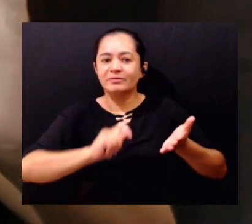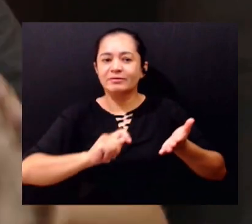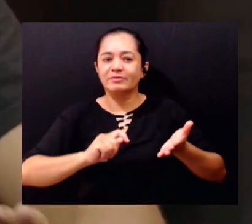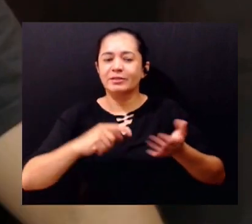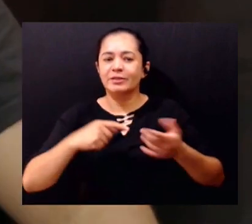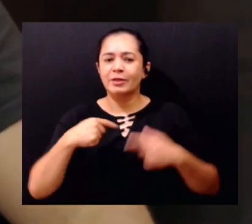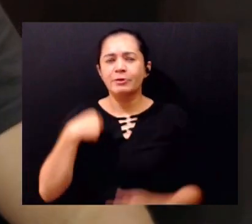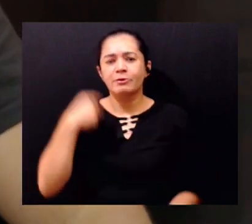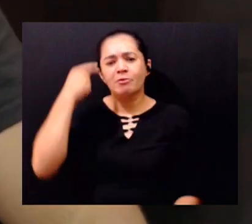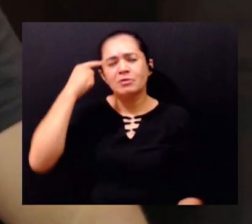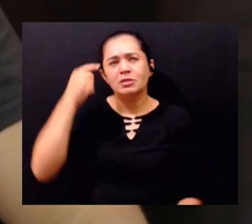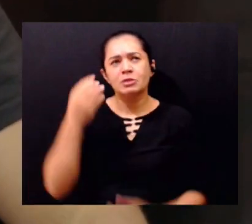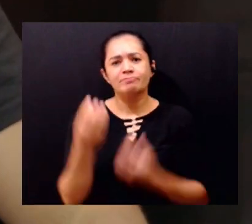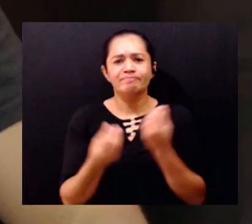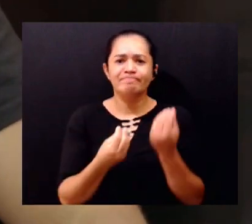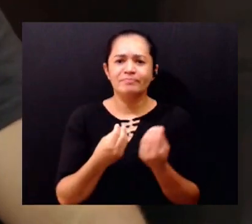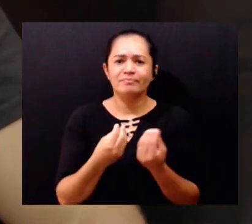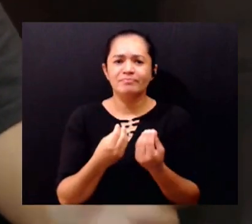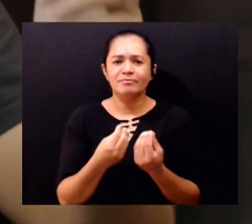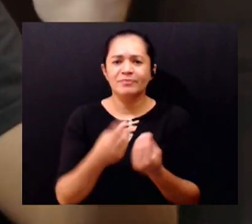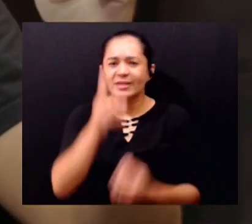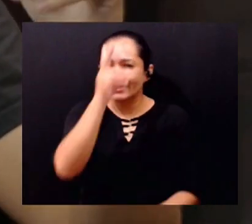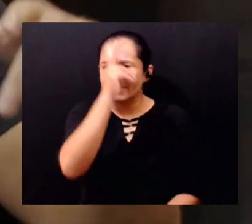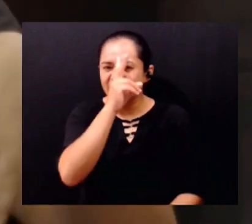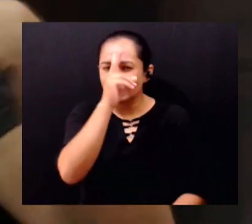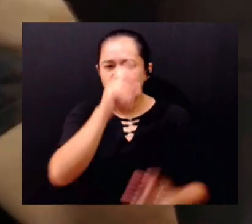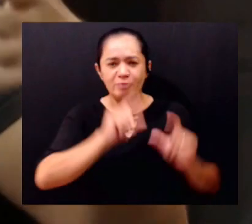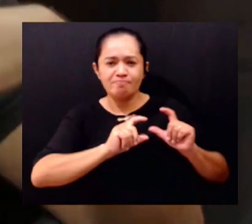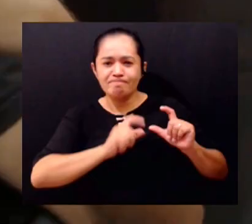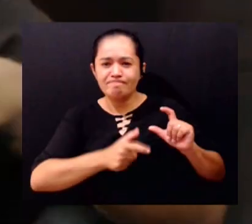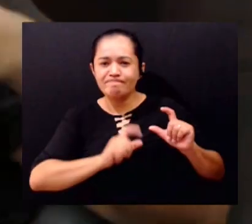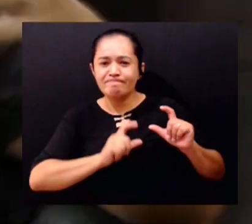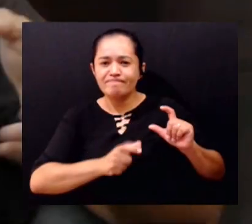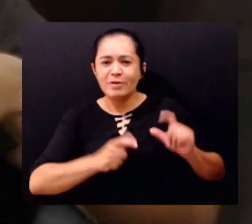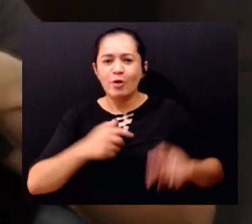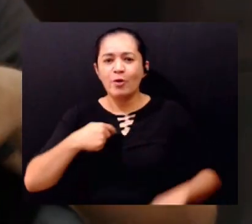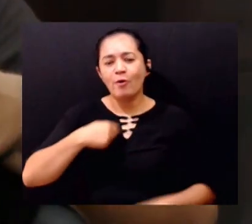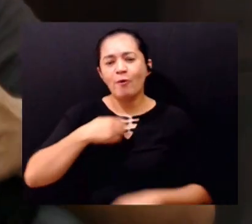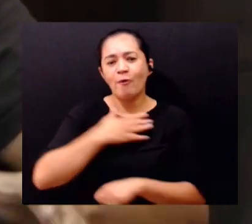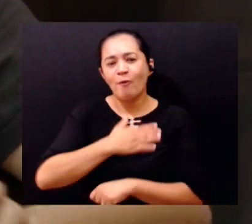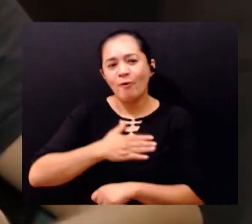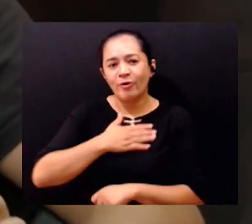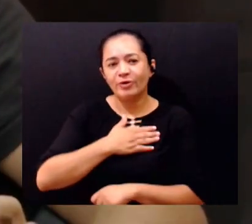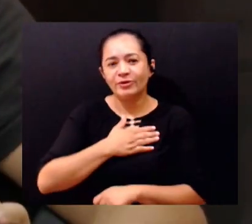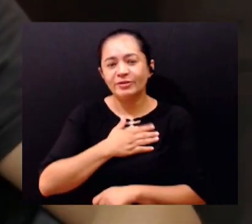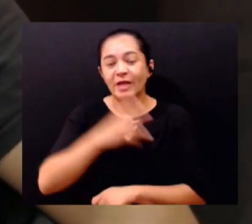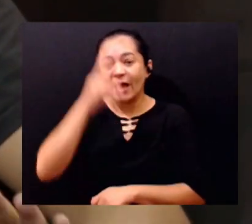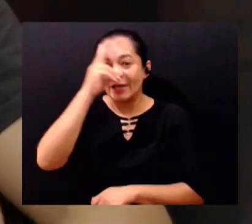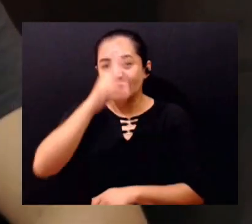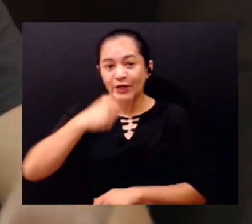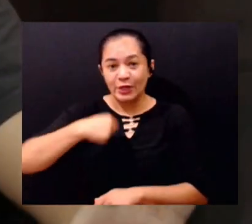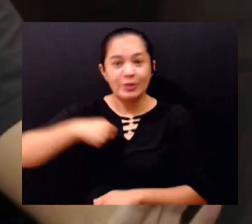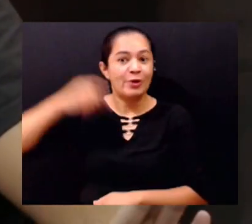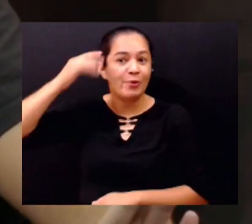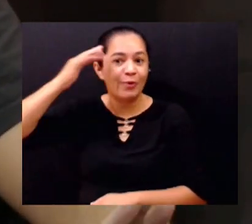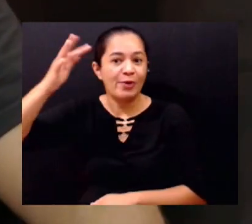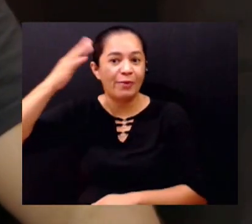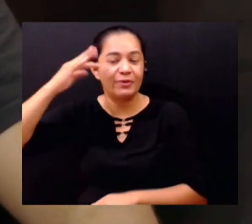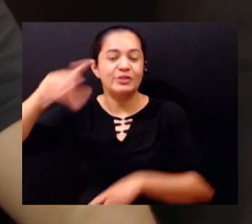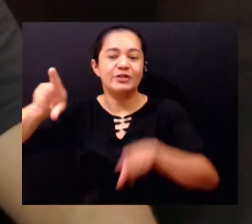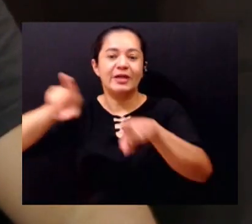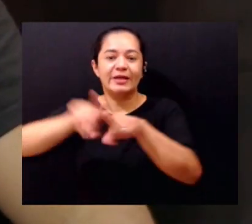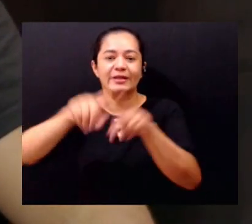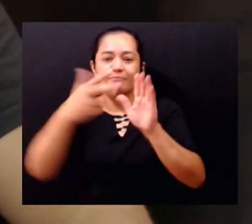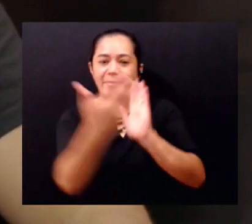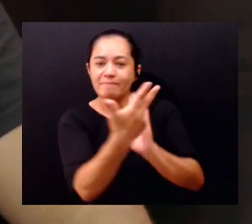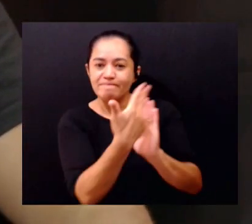assim, história em quadrinho é o meu caminho. Porque ali é onde eu consigo colocar tanto as histórias que eu imagino, quanto as ilustrações. Né? E aí eu posso inventar também o